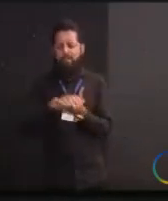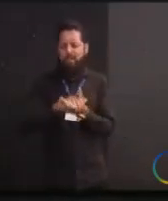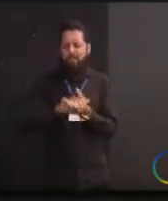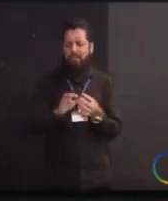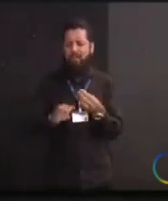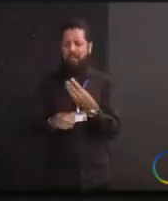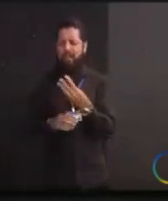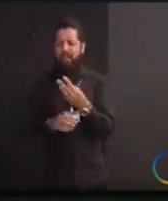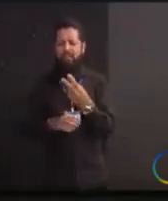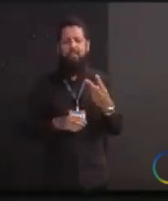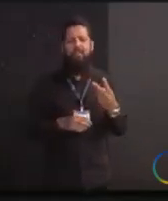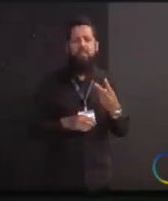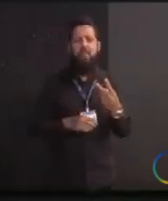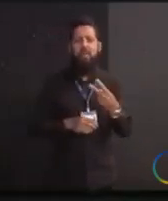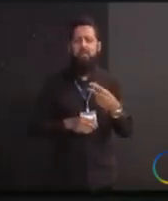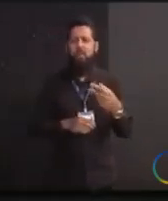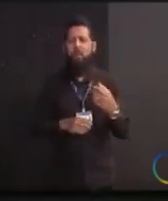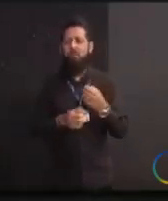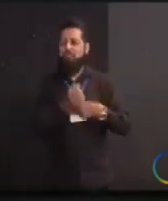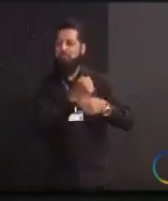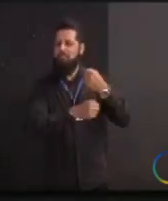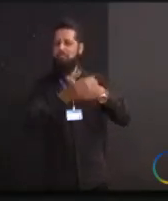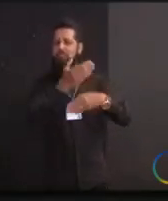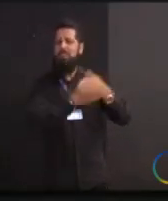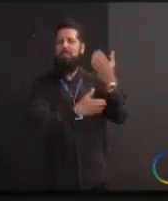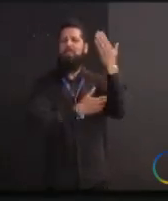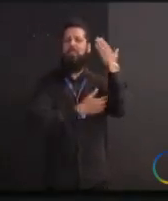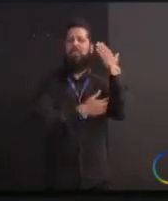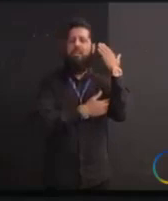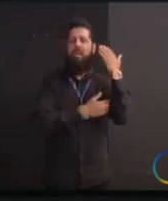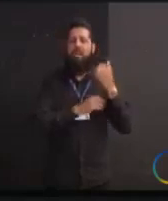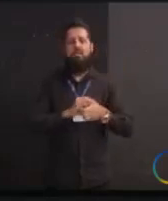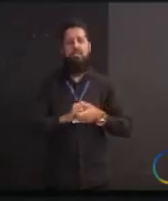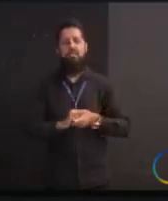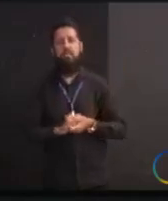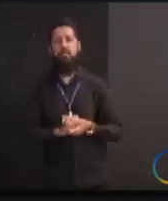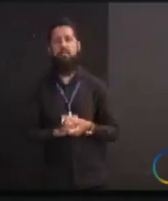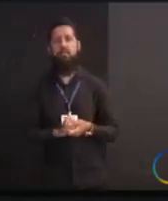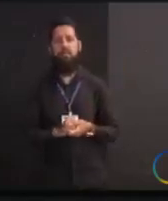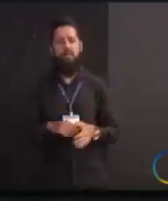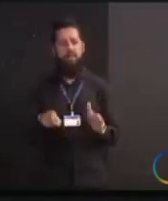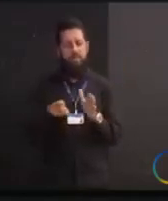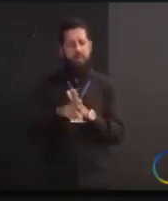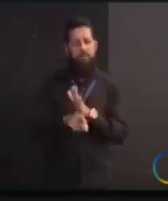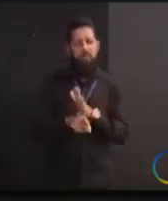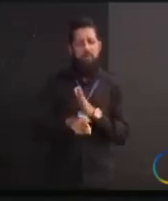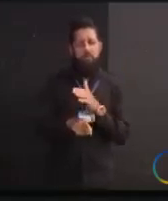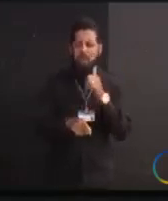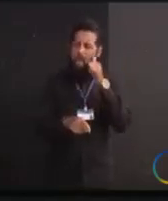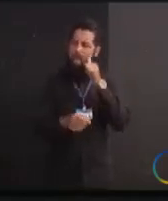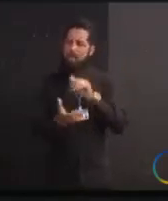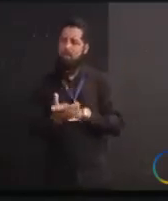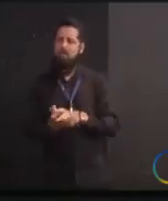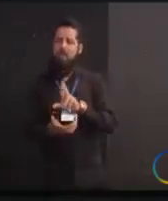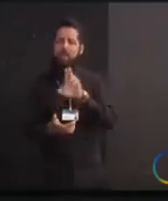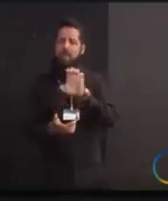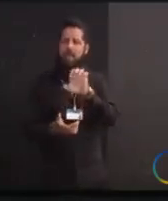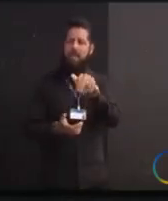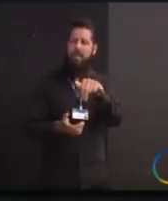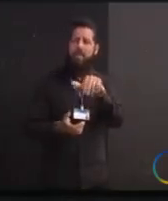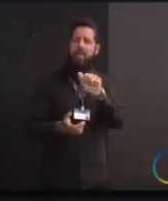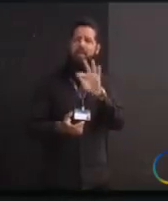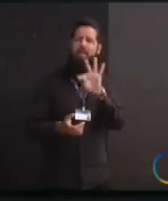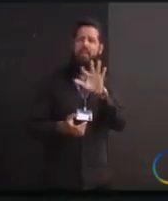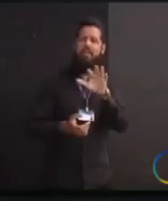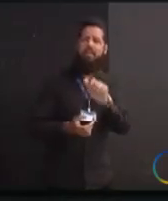acha que eu estou bom? Cara de pau, né? E aí eu entusiasmei, eu falei, não, eu quero que você diga tudo o que você